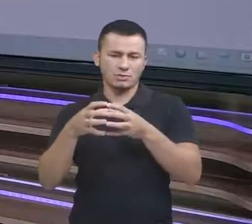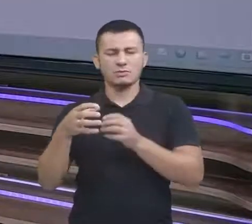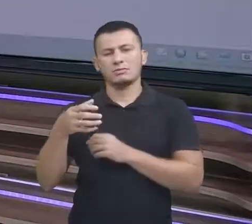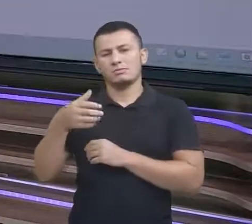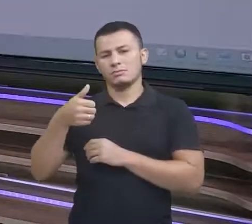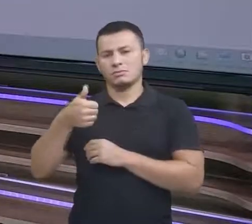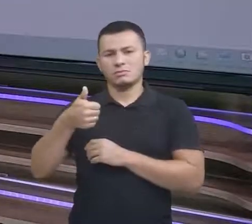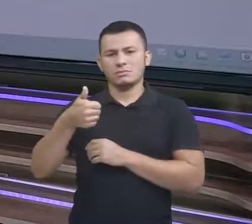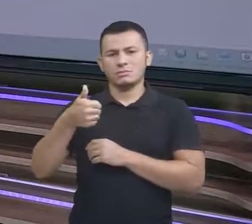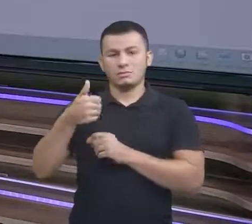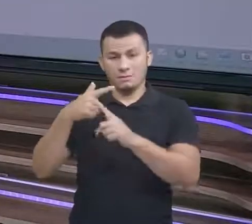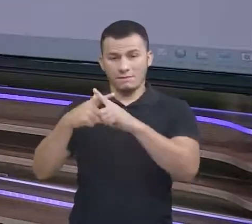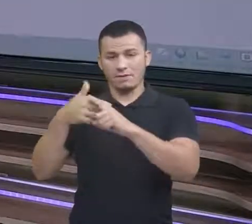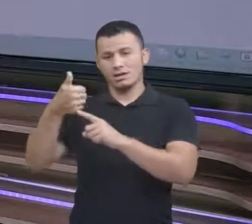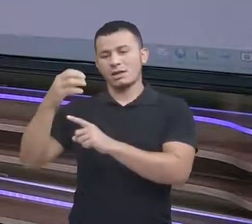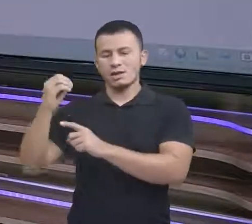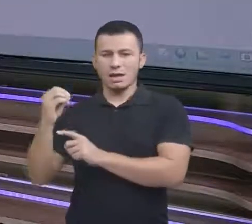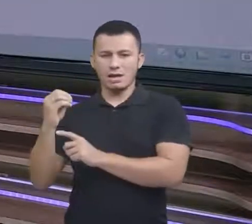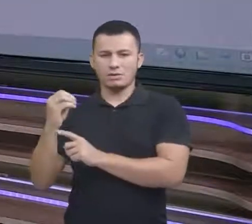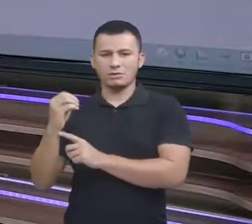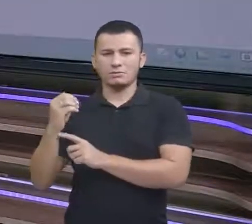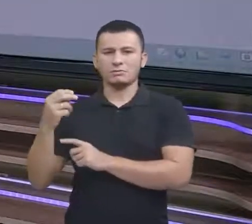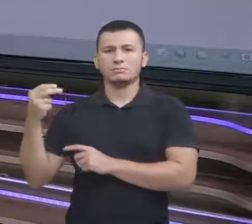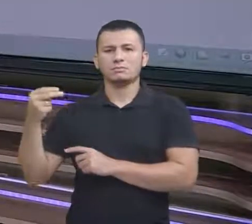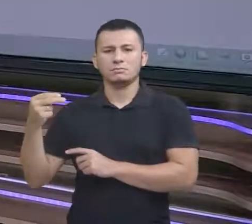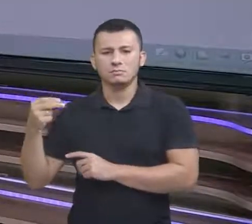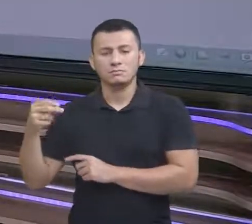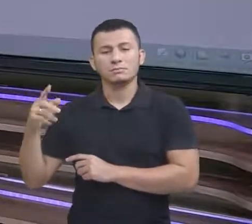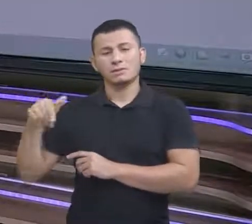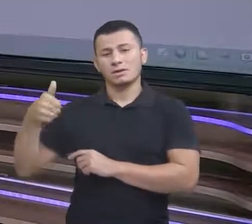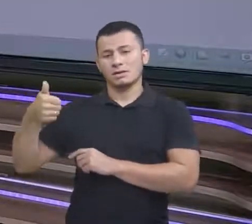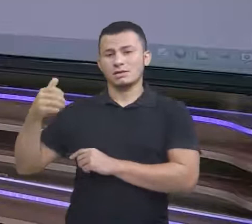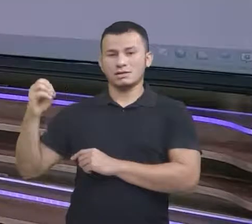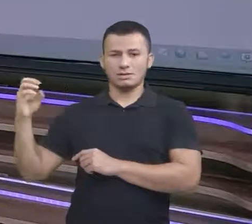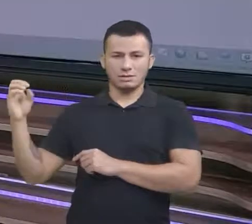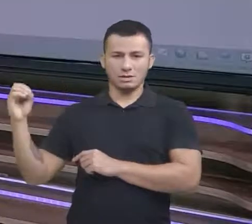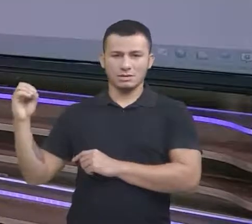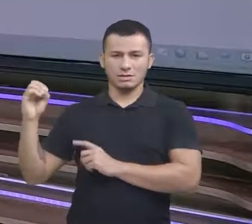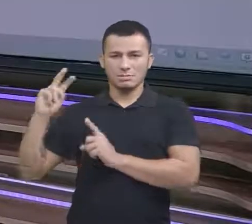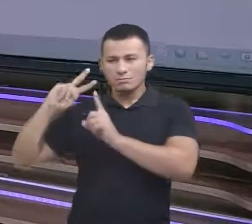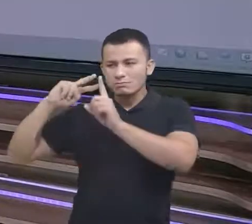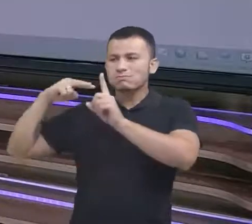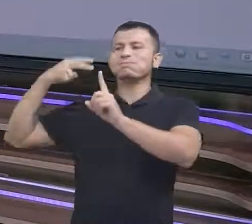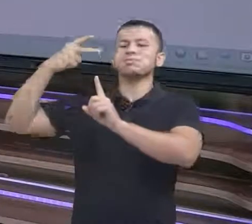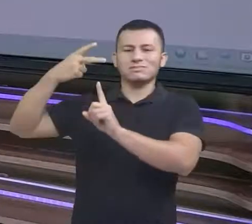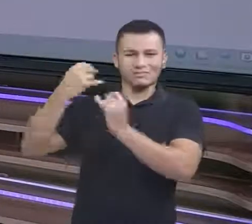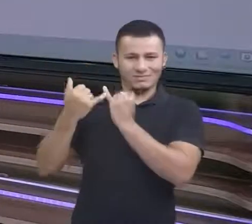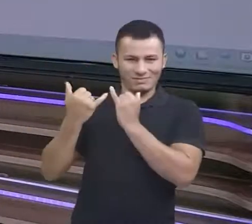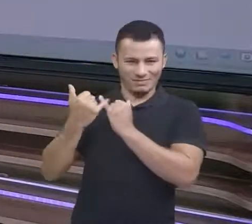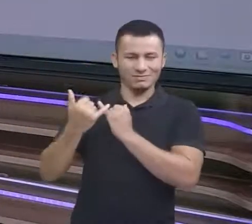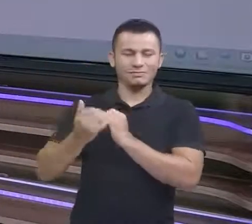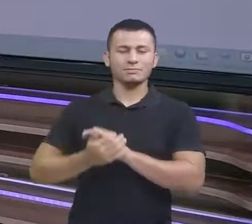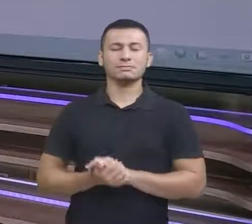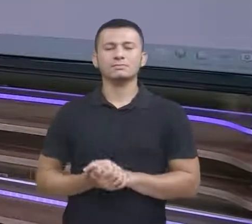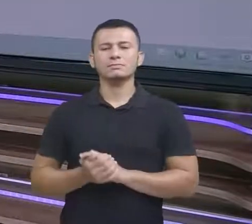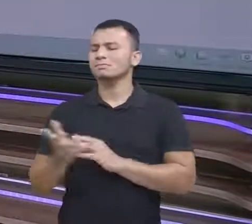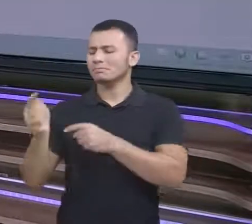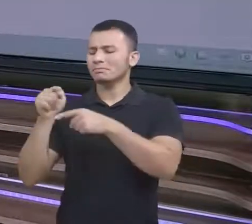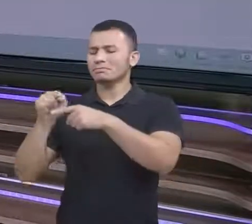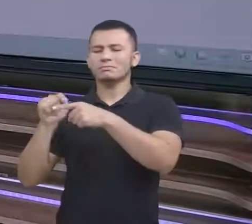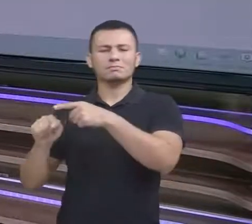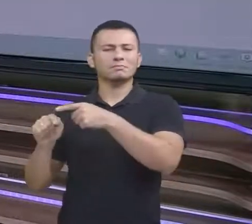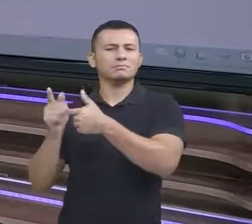10 eu tenho sentou multiplique Oi e a divisão